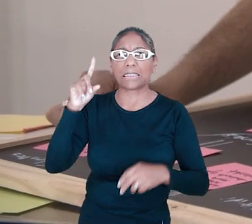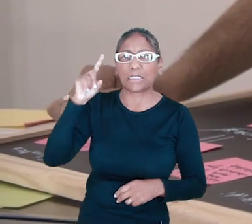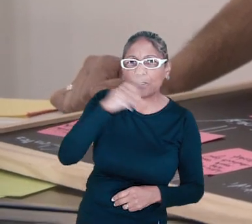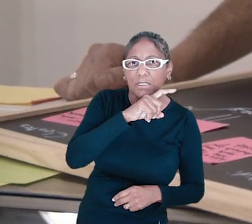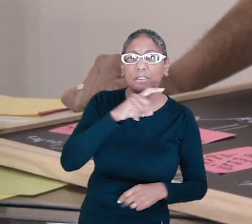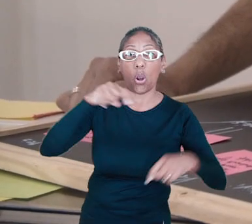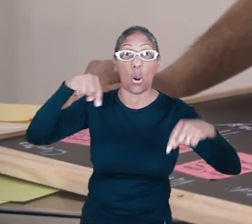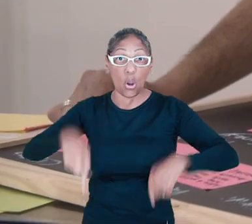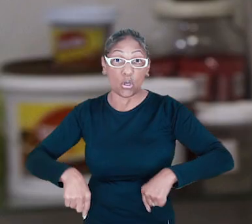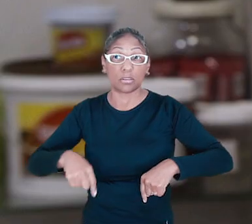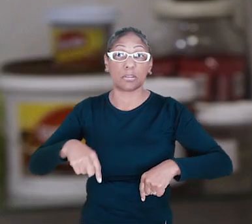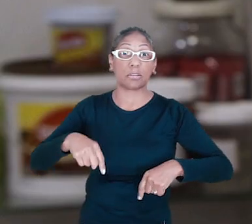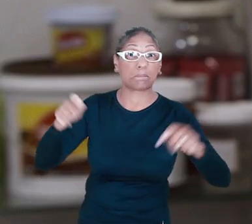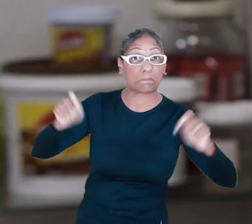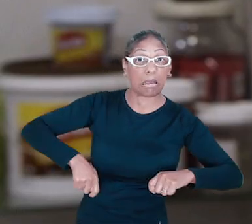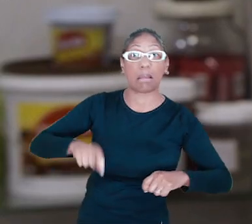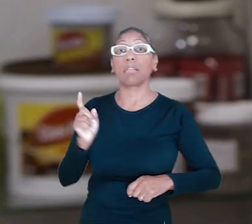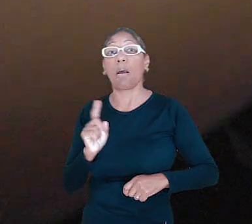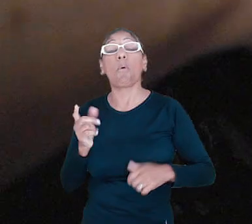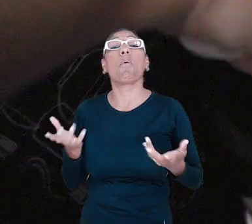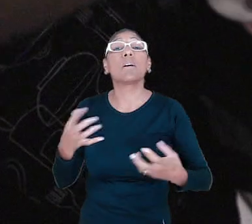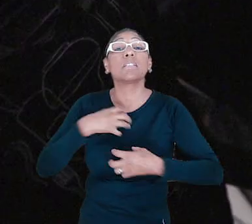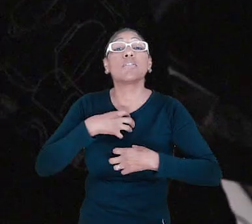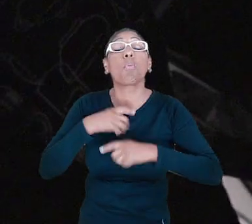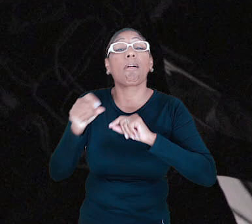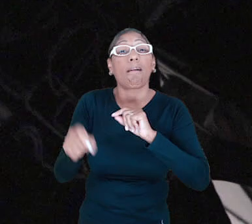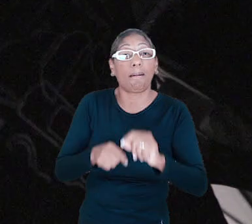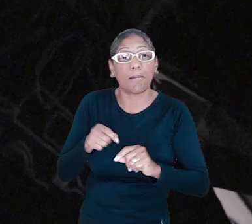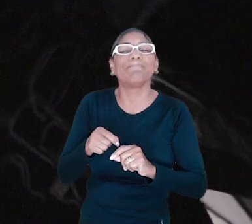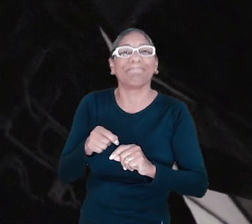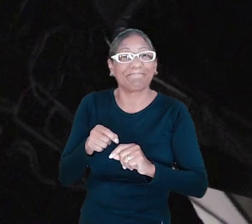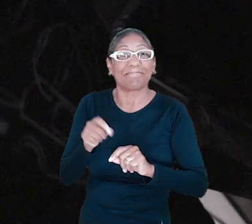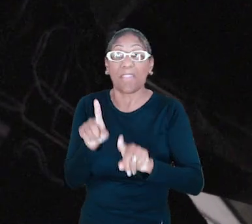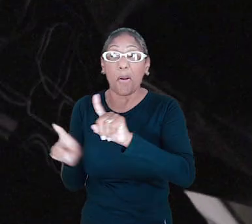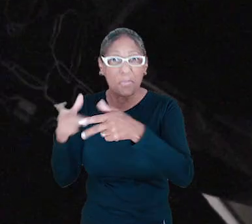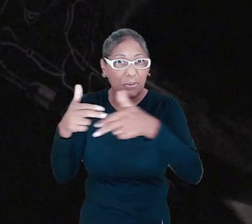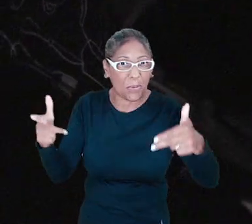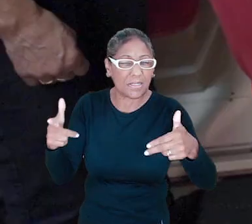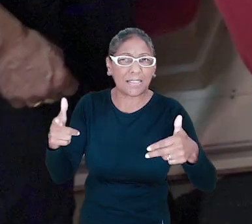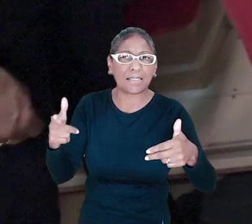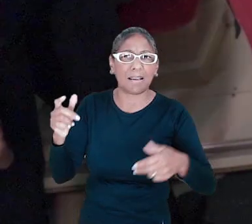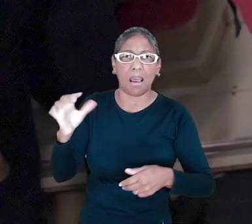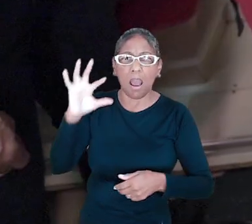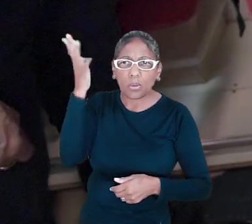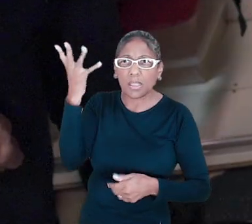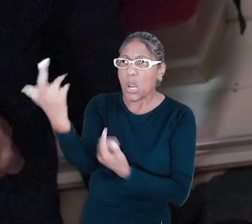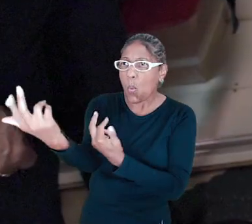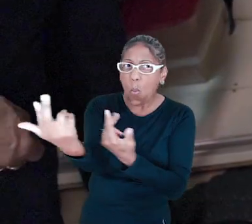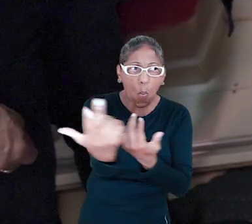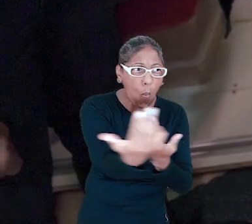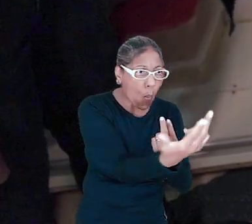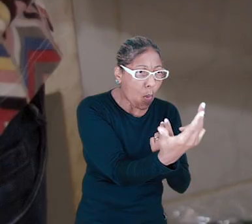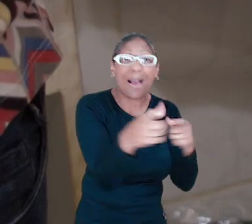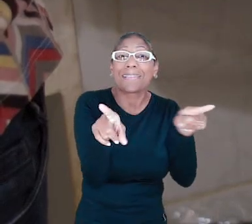as dificuldades atuais, a gente pôde ter uma sensação de que algumas coisas não acontecem só com a gente, e